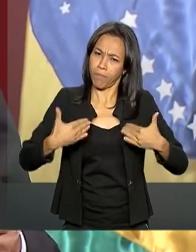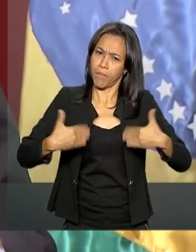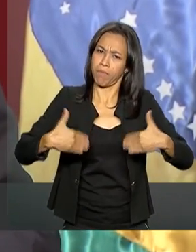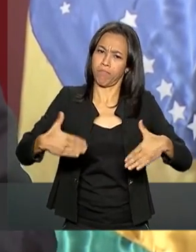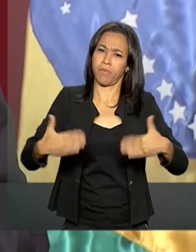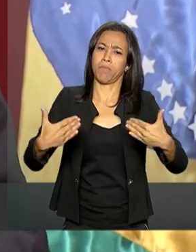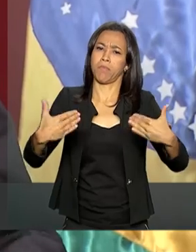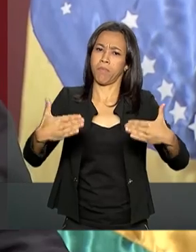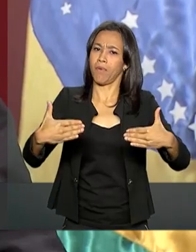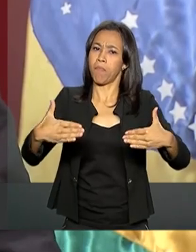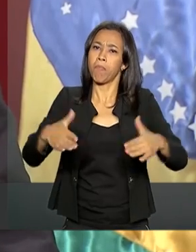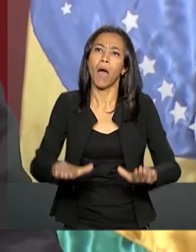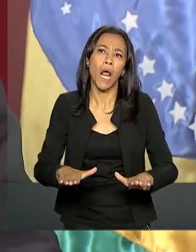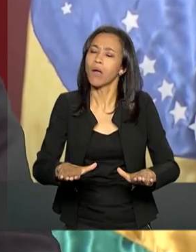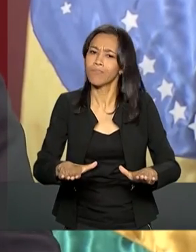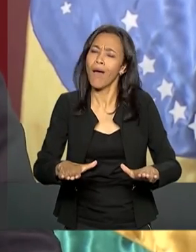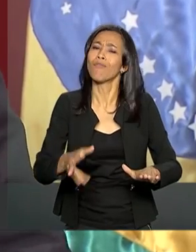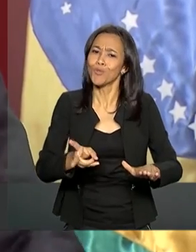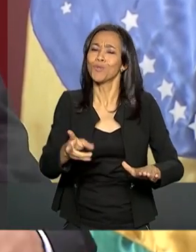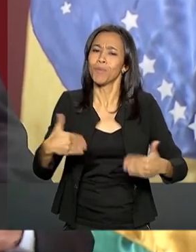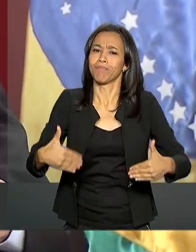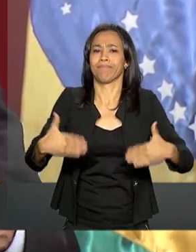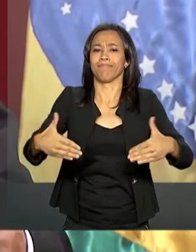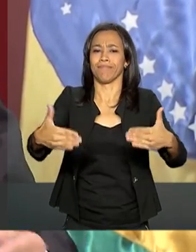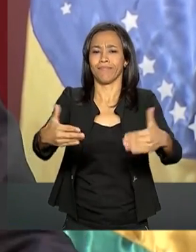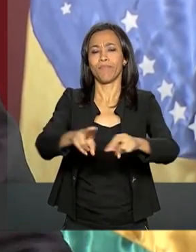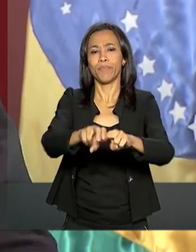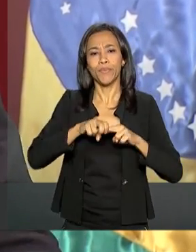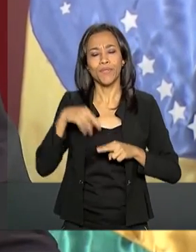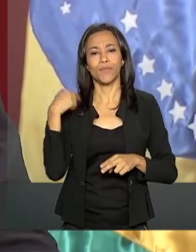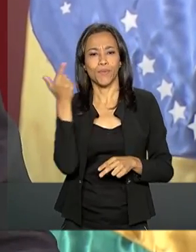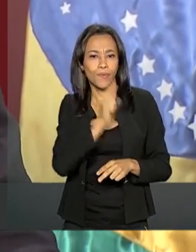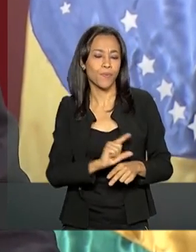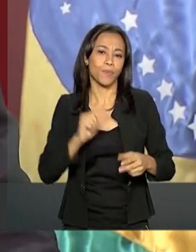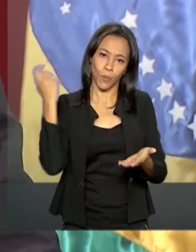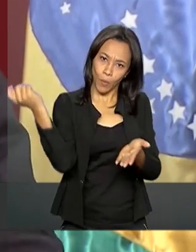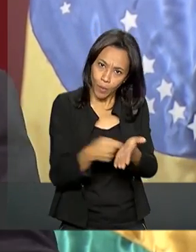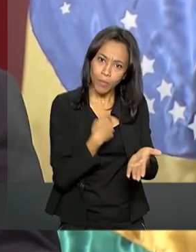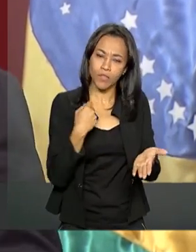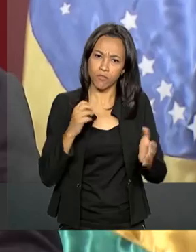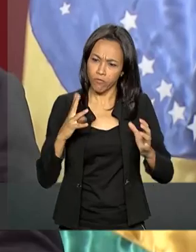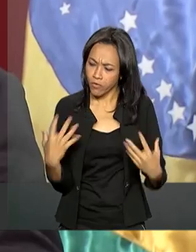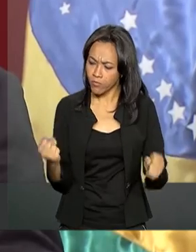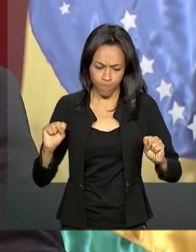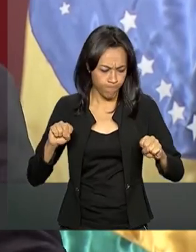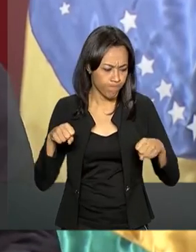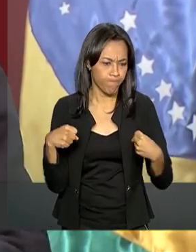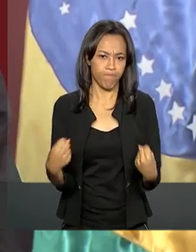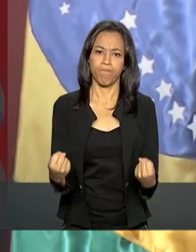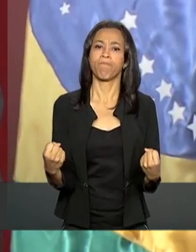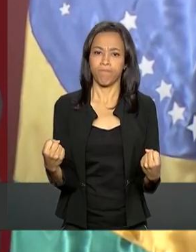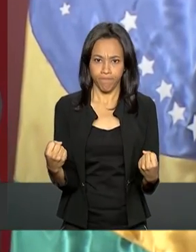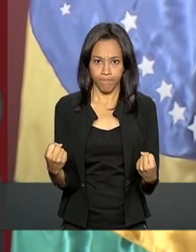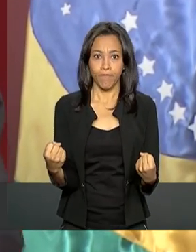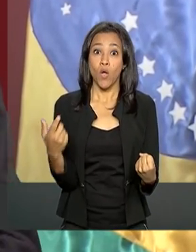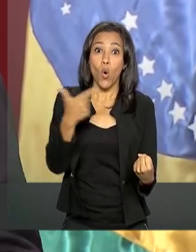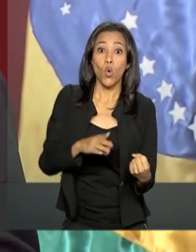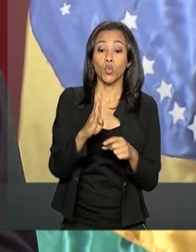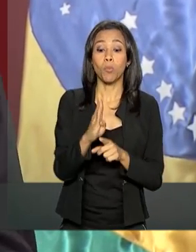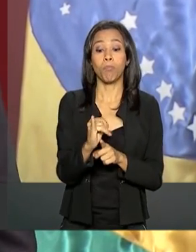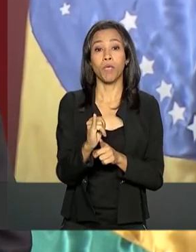e sem pausa, para ter uma integração física. Por isso chegamos a um acordo de dar um novo impulso ao corredor bioceânico que nasce